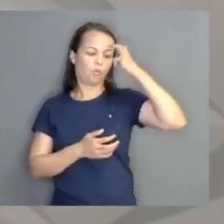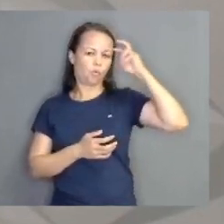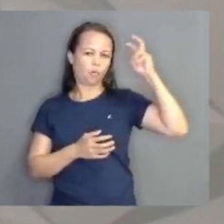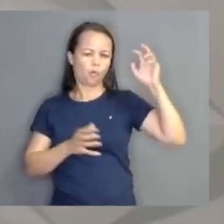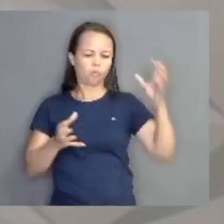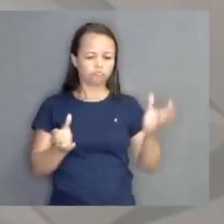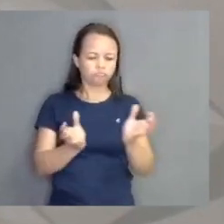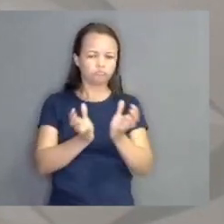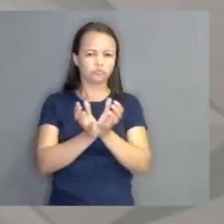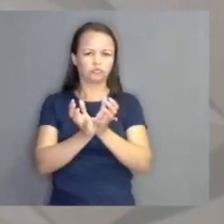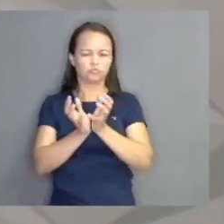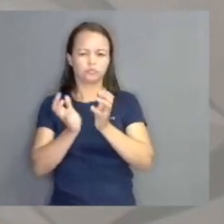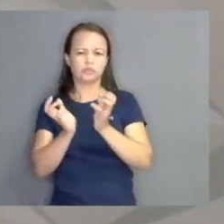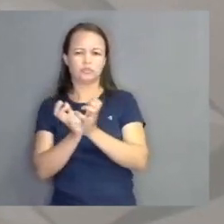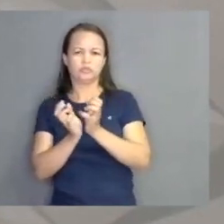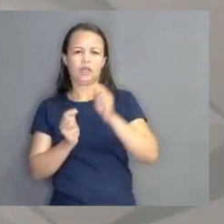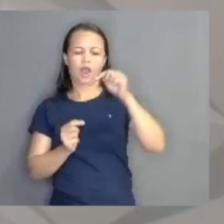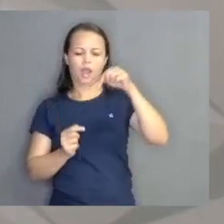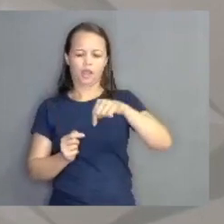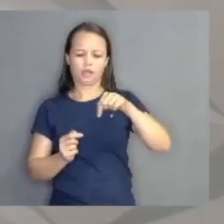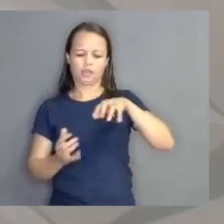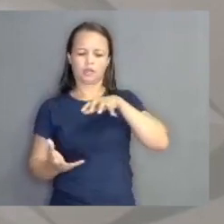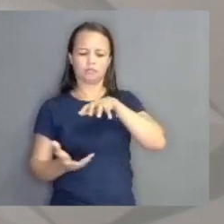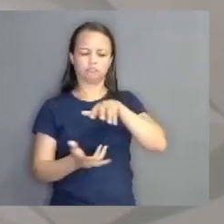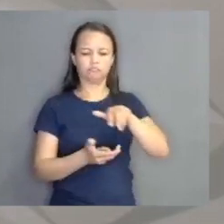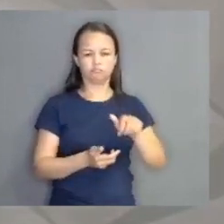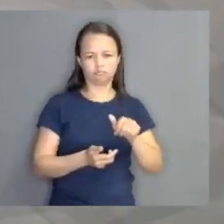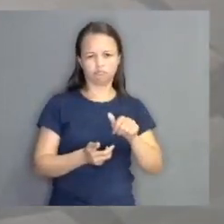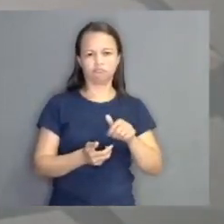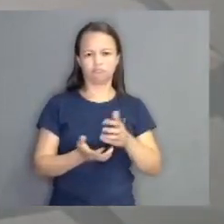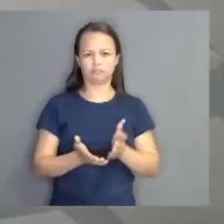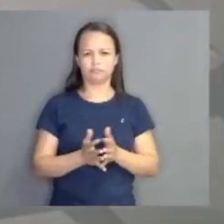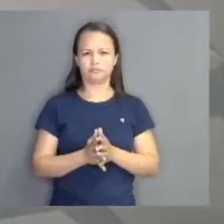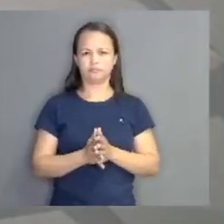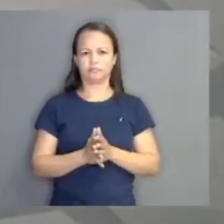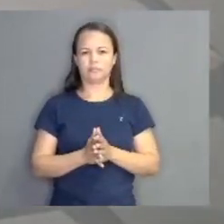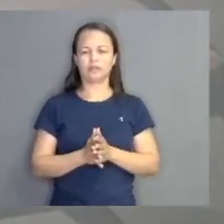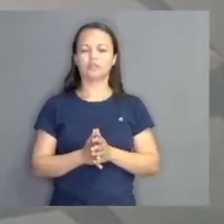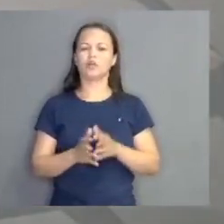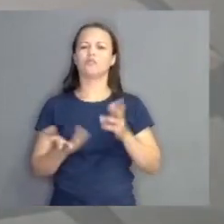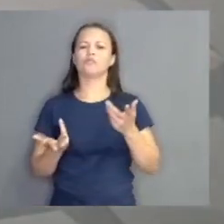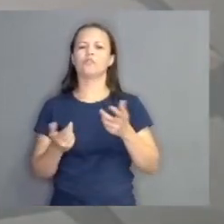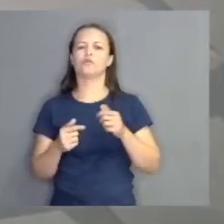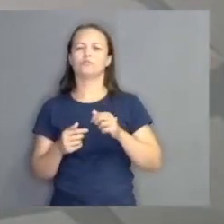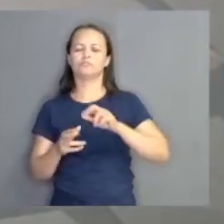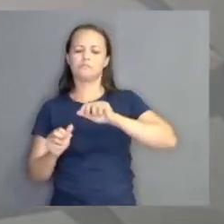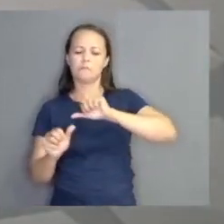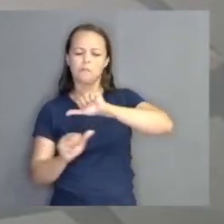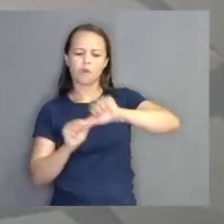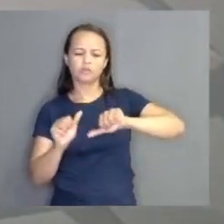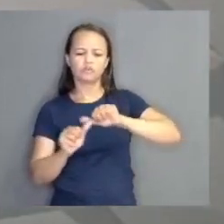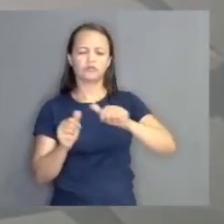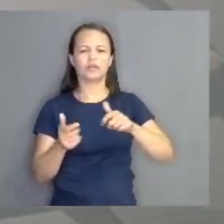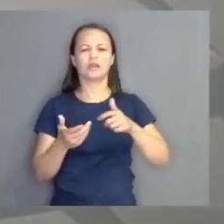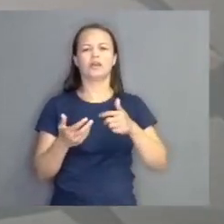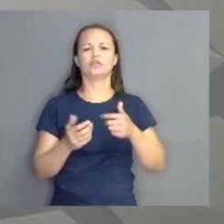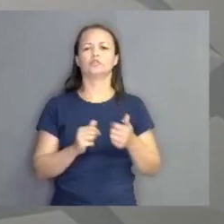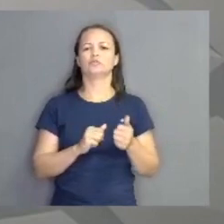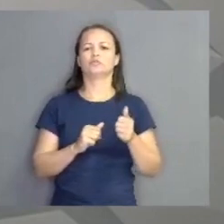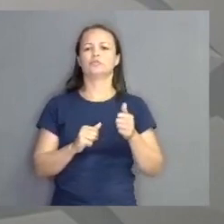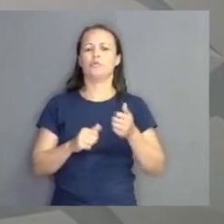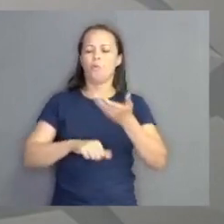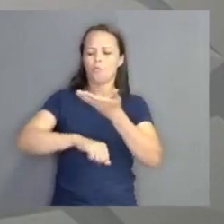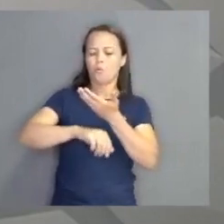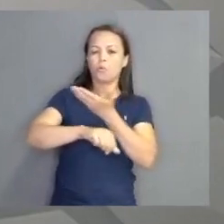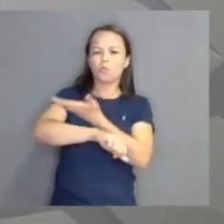aqui nesse nosso território. Então, foram modificados hábitos, foram modificados